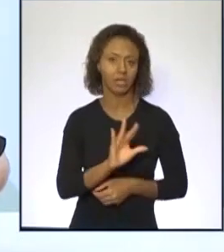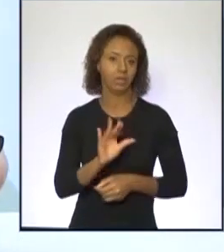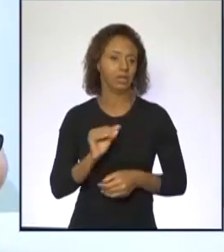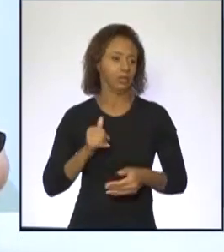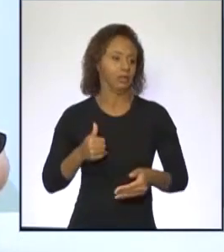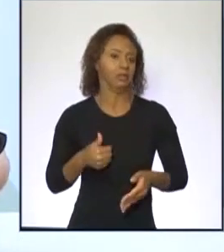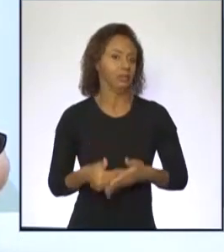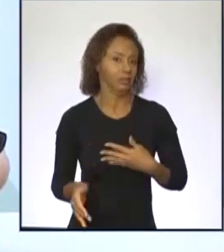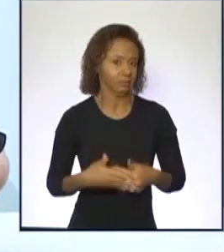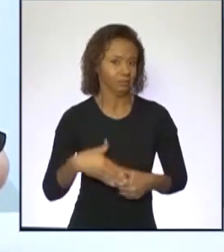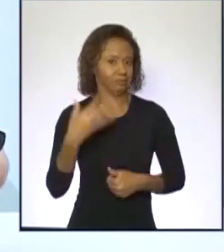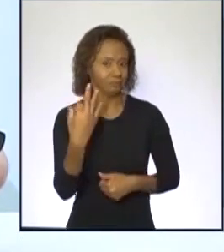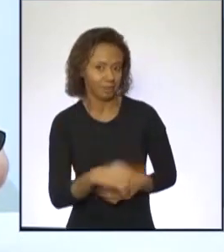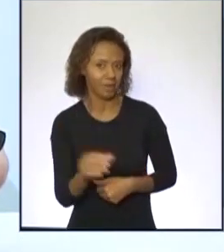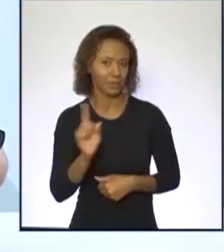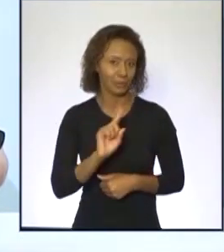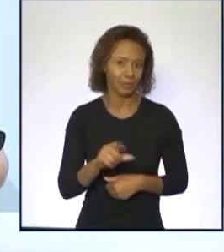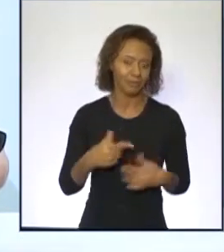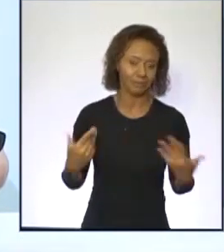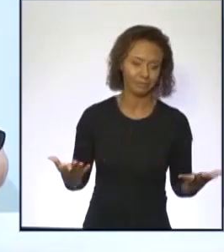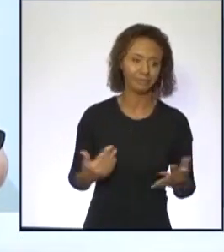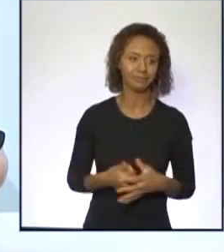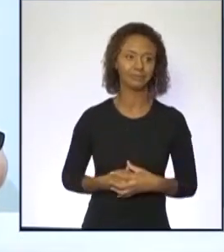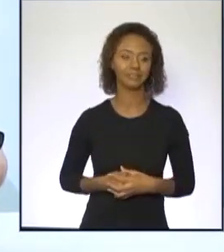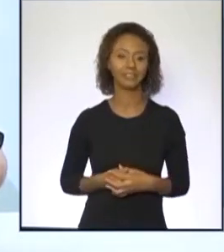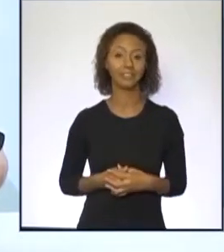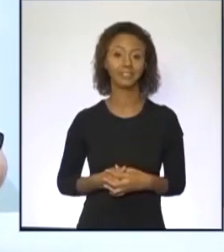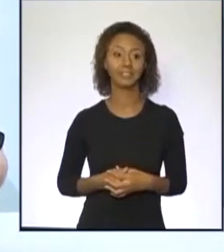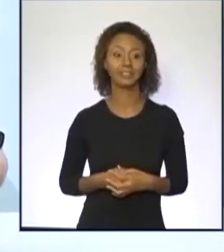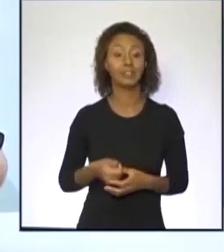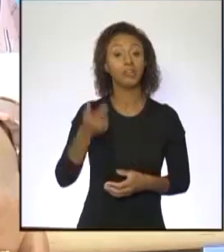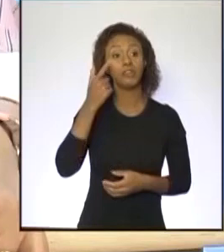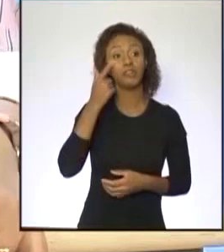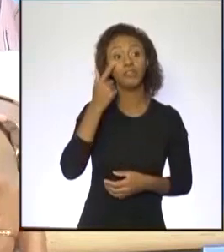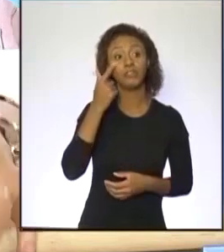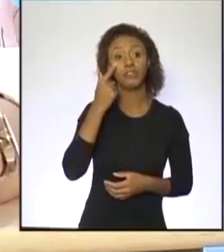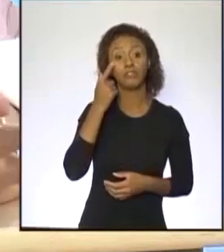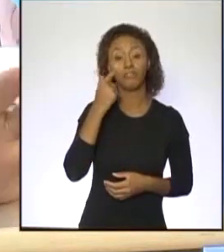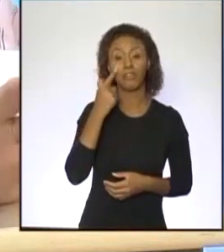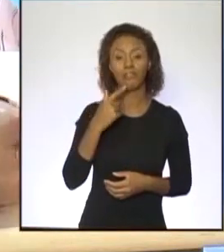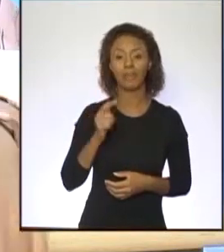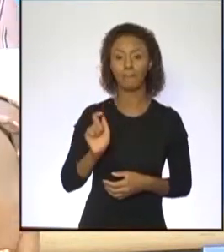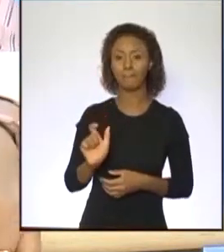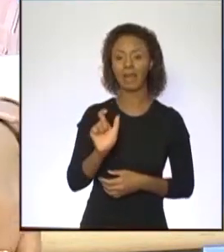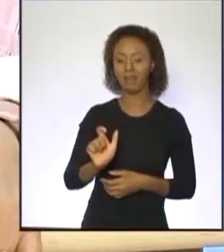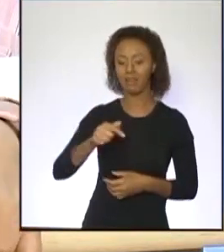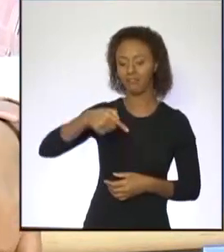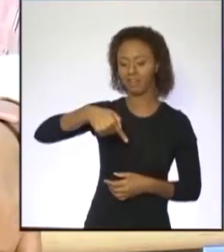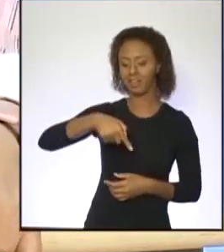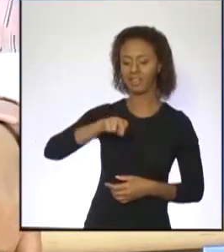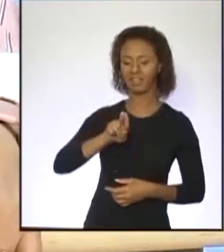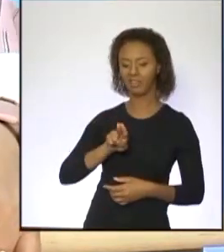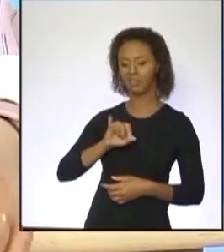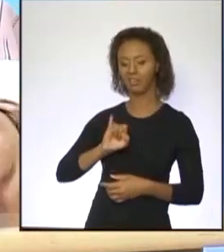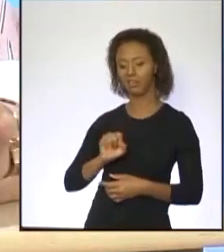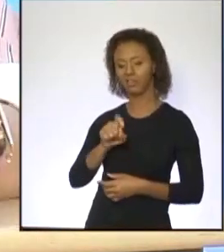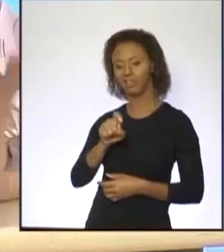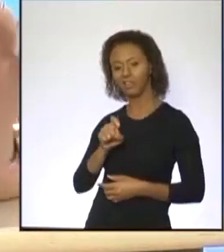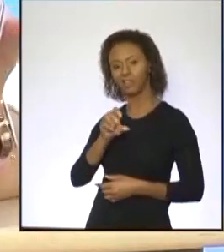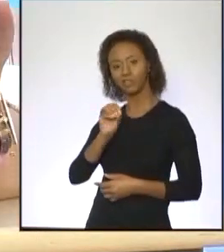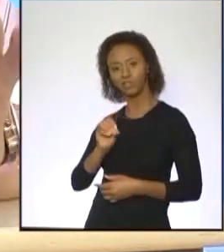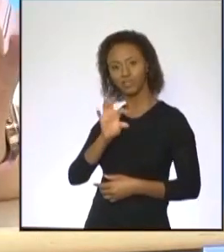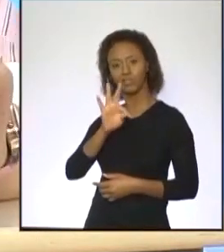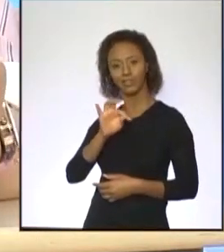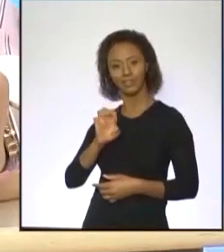correta ou não. Vou usar né? um adjetivo assim, a nossa pronúncia quixotesca. Apesar disso.